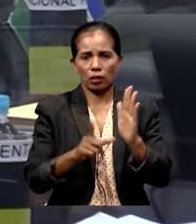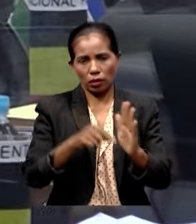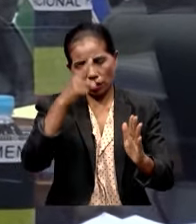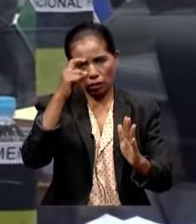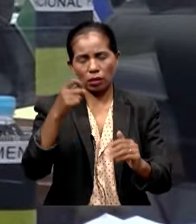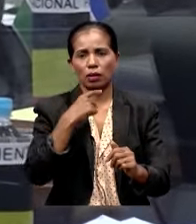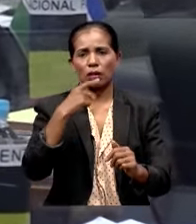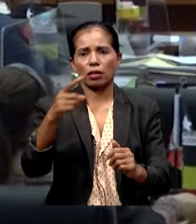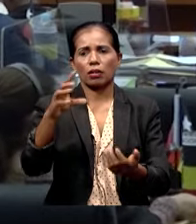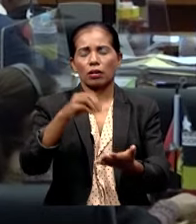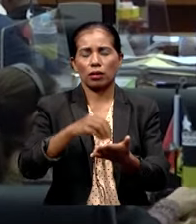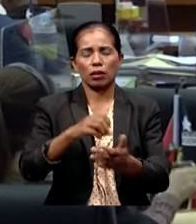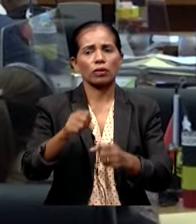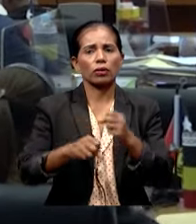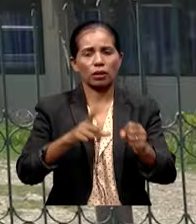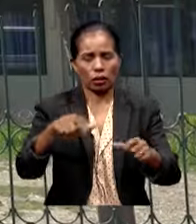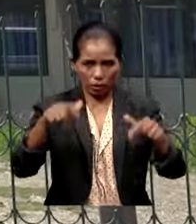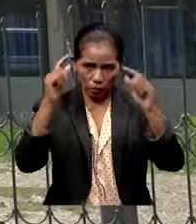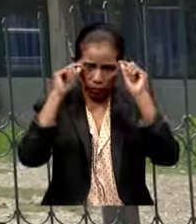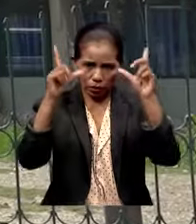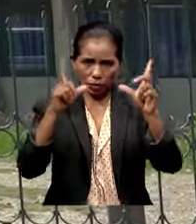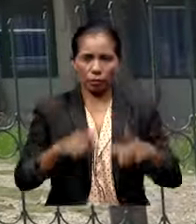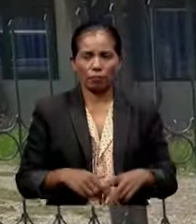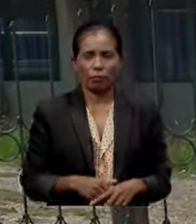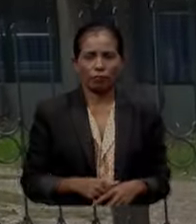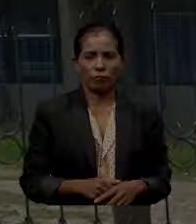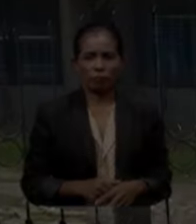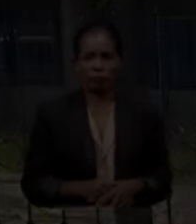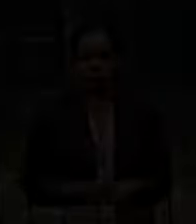considera kria klase sosial di Timor Leste. Romaldo Neves, Agustinho da Costa, ZMN.